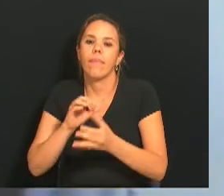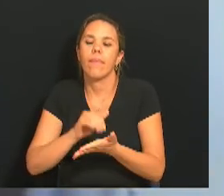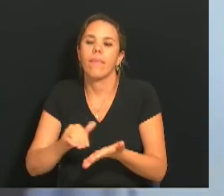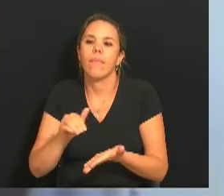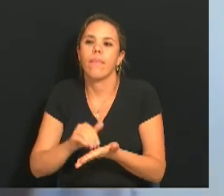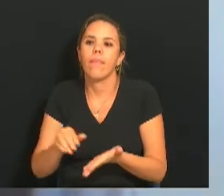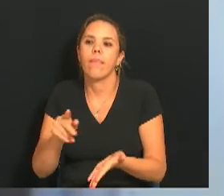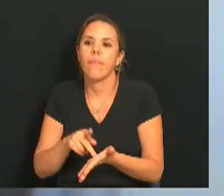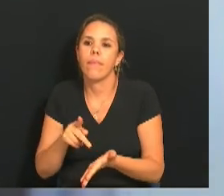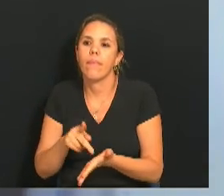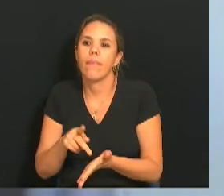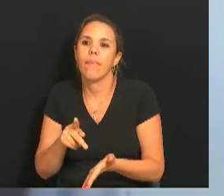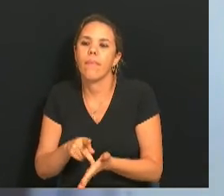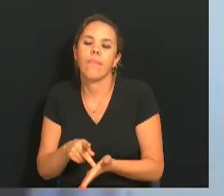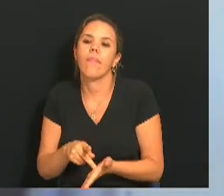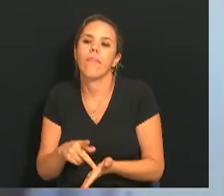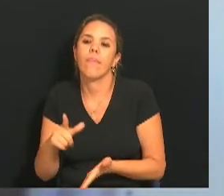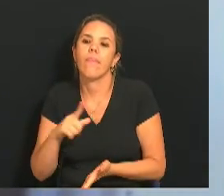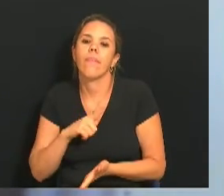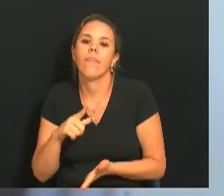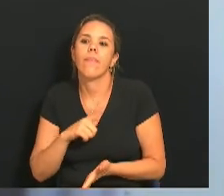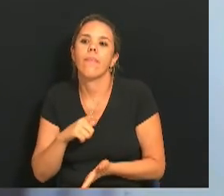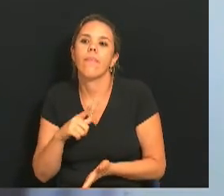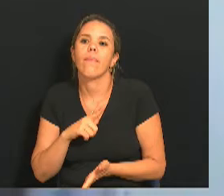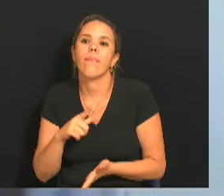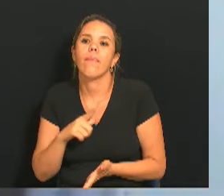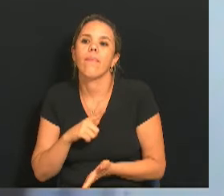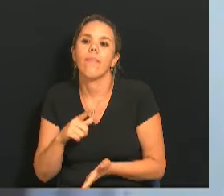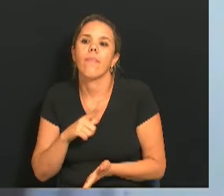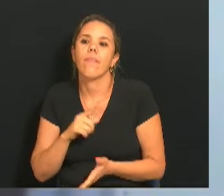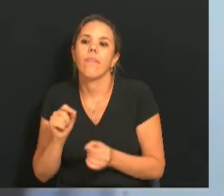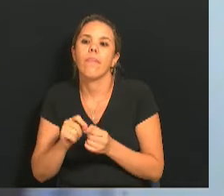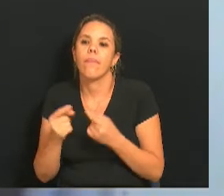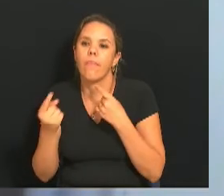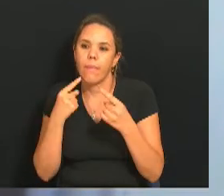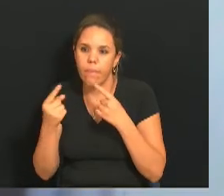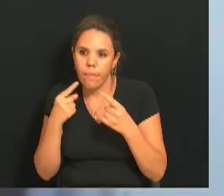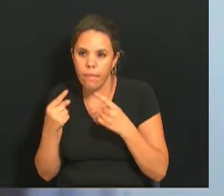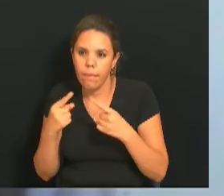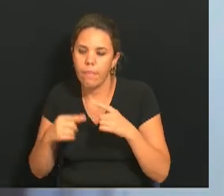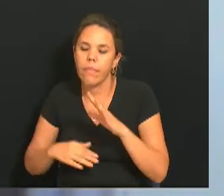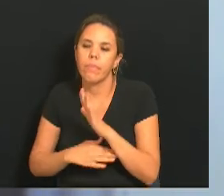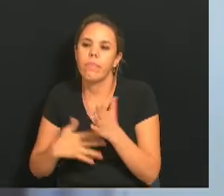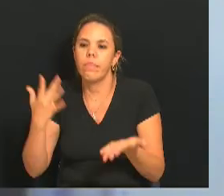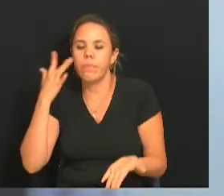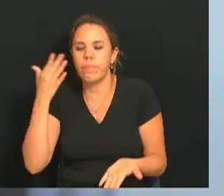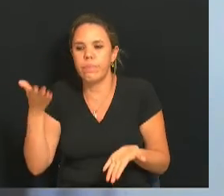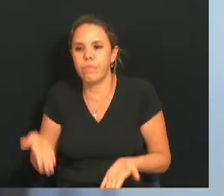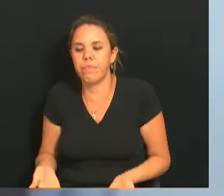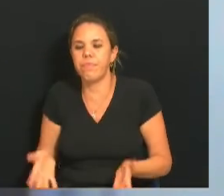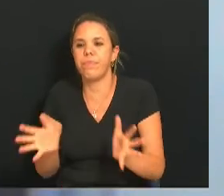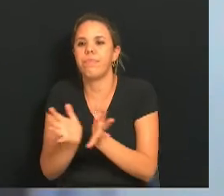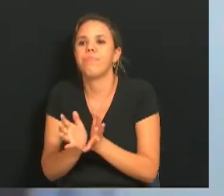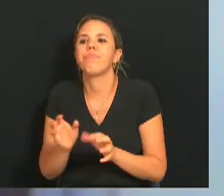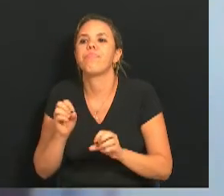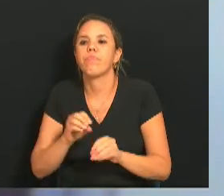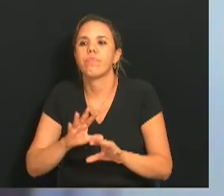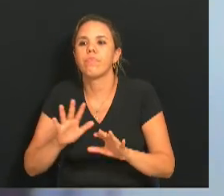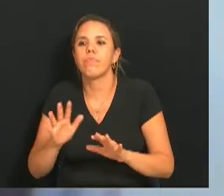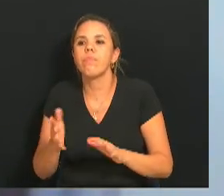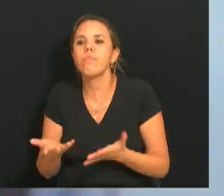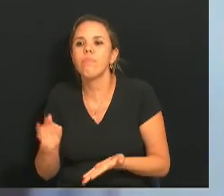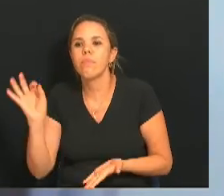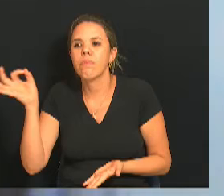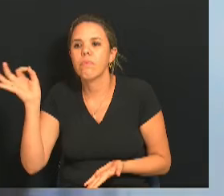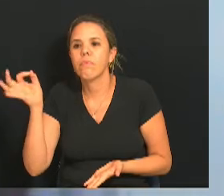verdade. Tenho feito diálogo com a Câmara, acho que mesmo aqui na Comissão de Educação, com certeza,